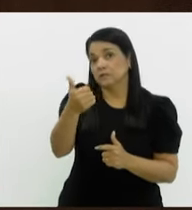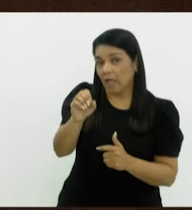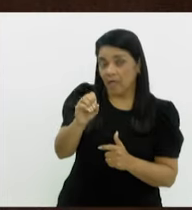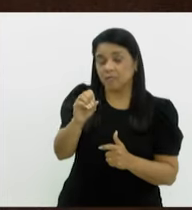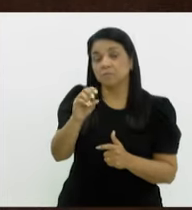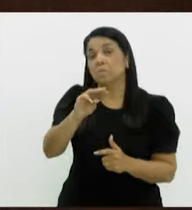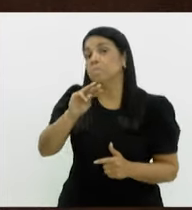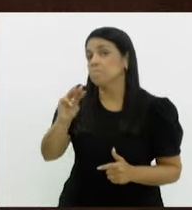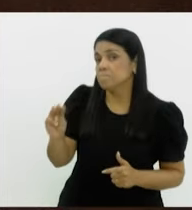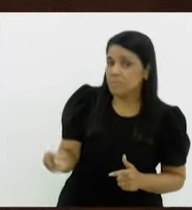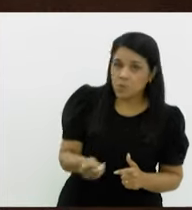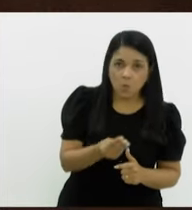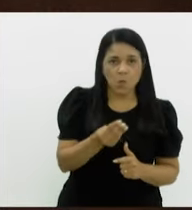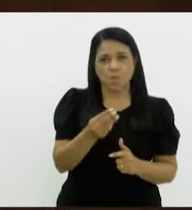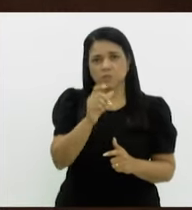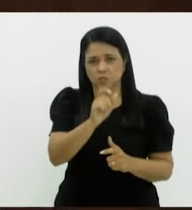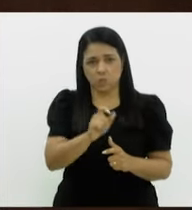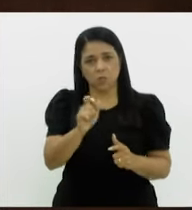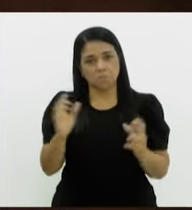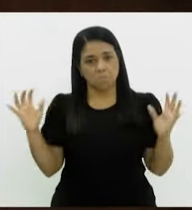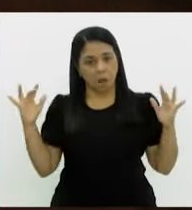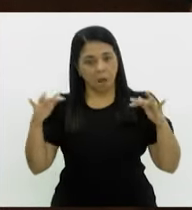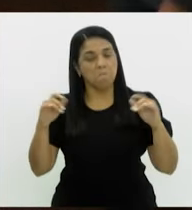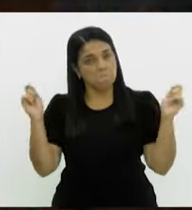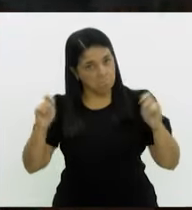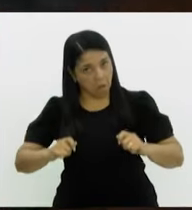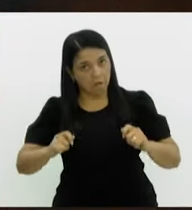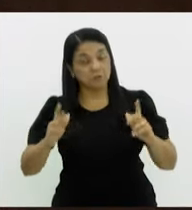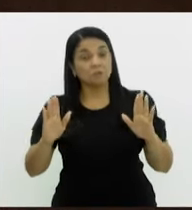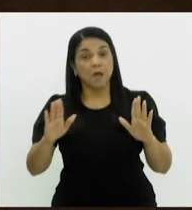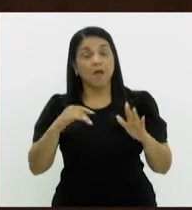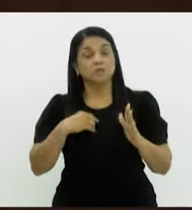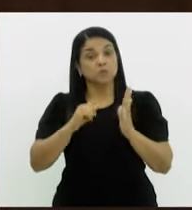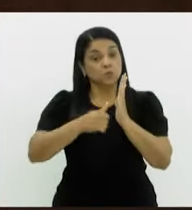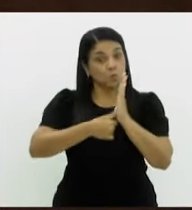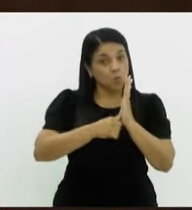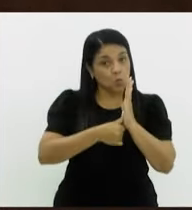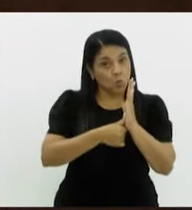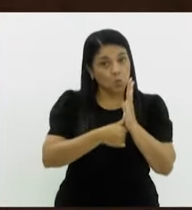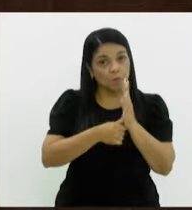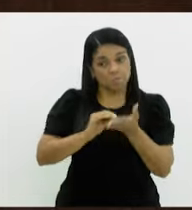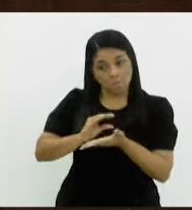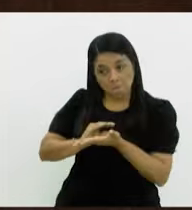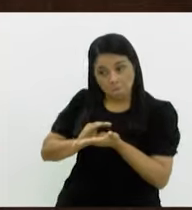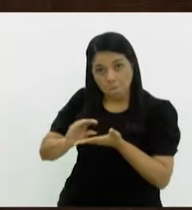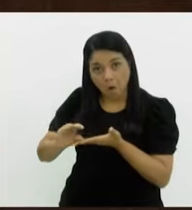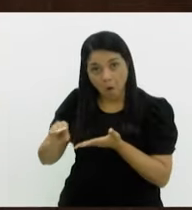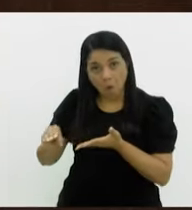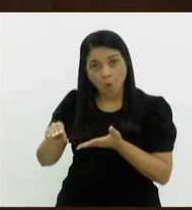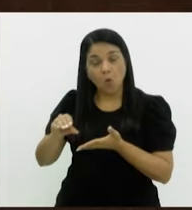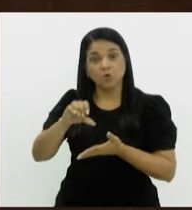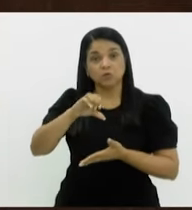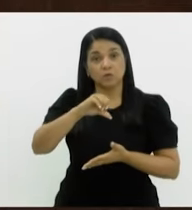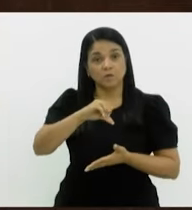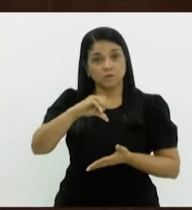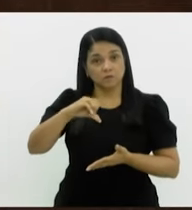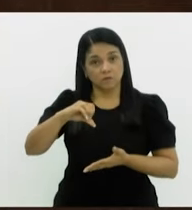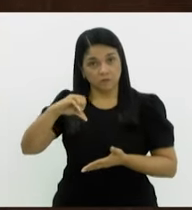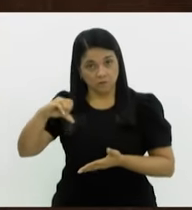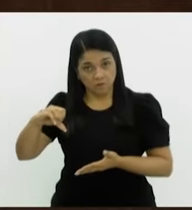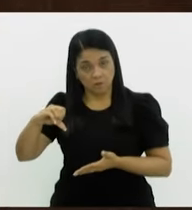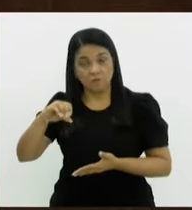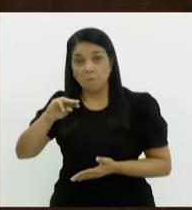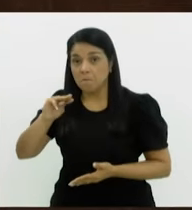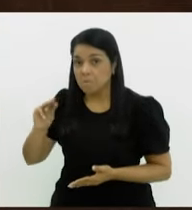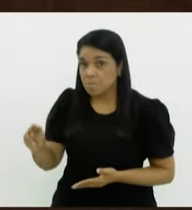fazem isso? A estrutura que o clube tem que bancar para um espetáculo até 999 mil